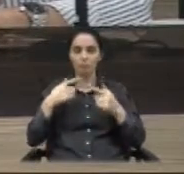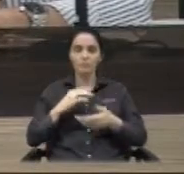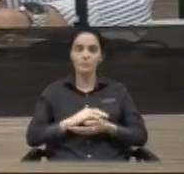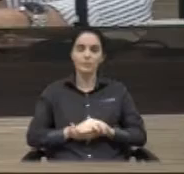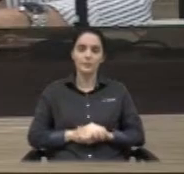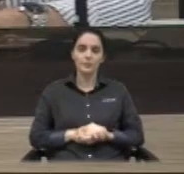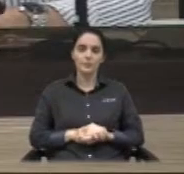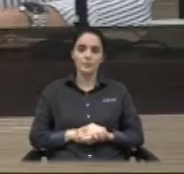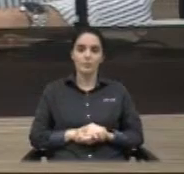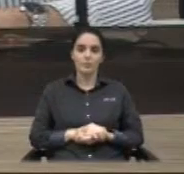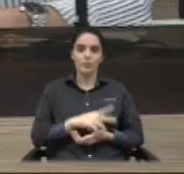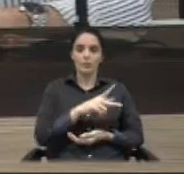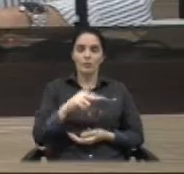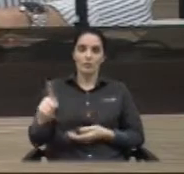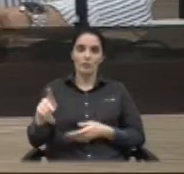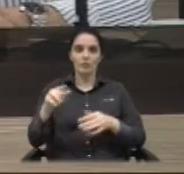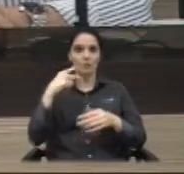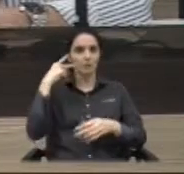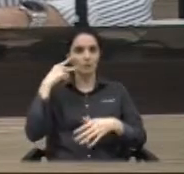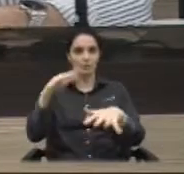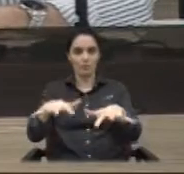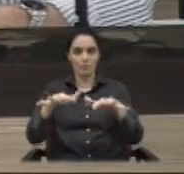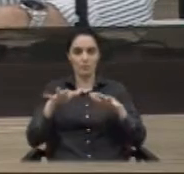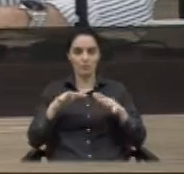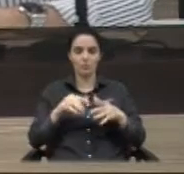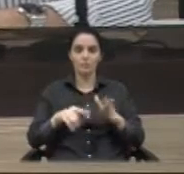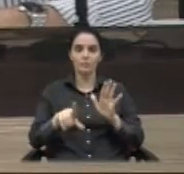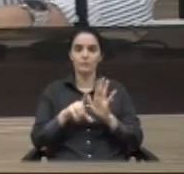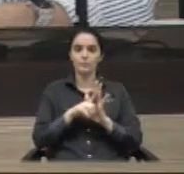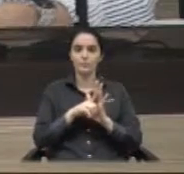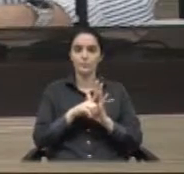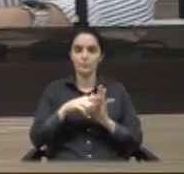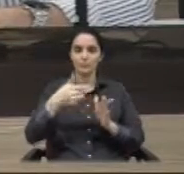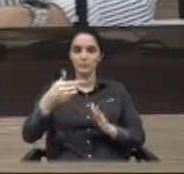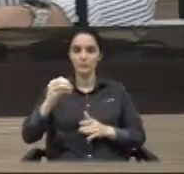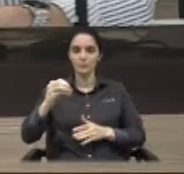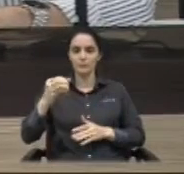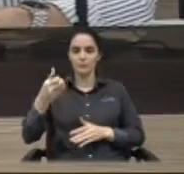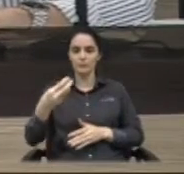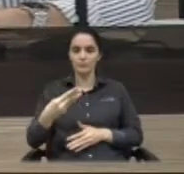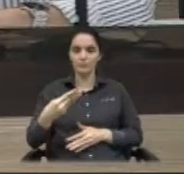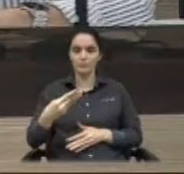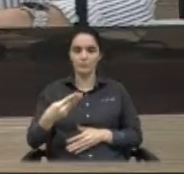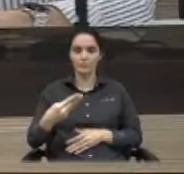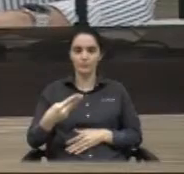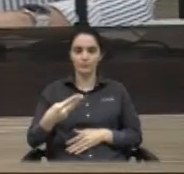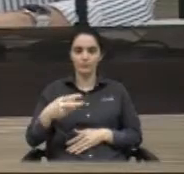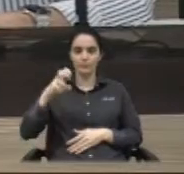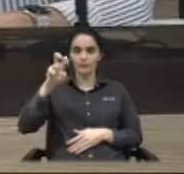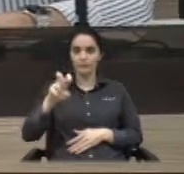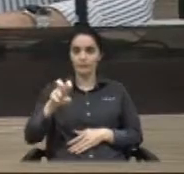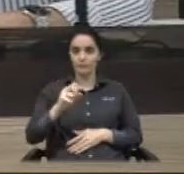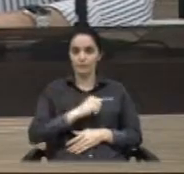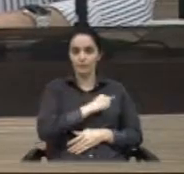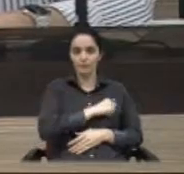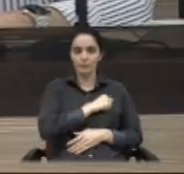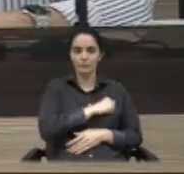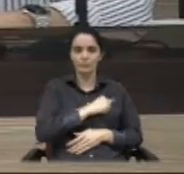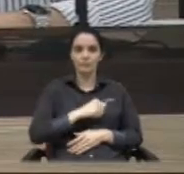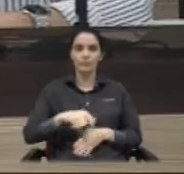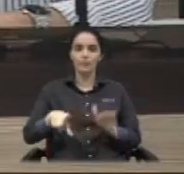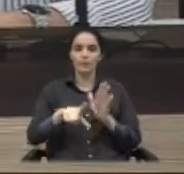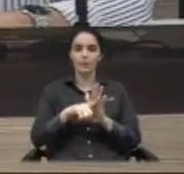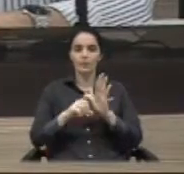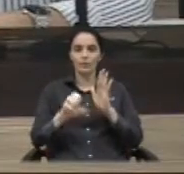públicos presentes, essa lei é de 2013, de 5 de agosto de 2013, é uma lei federal.